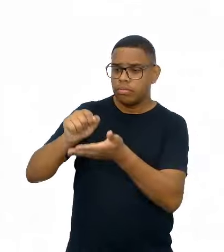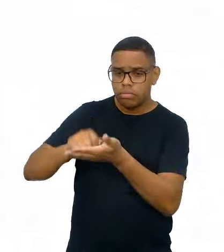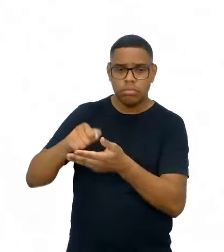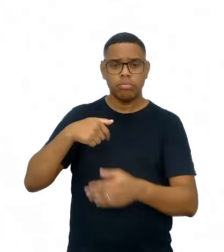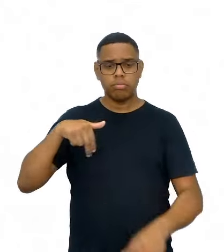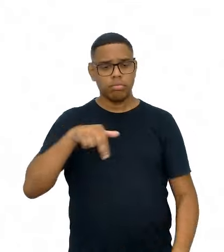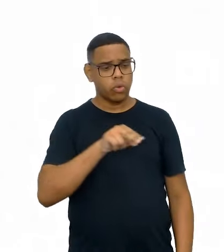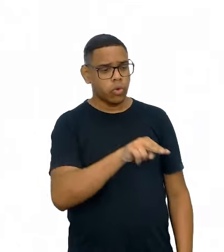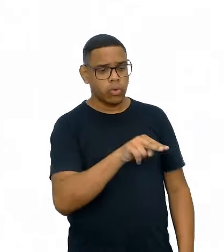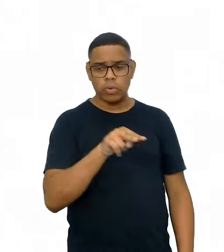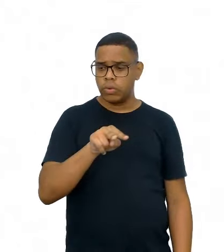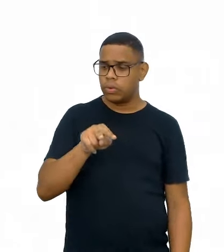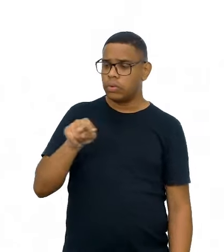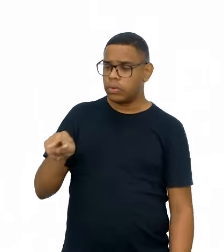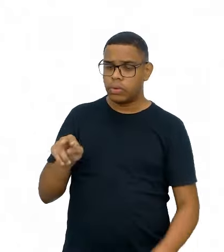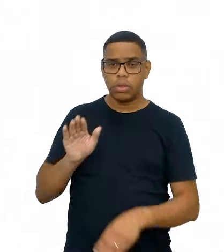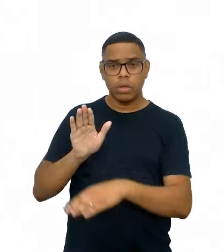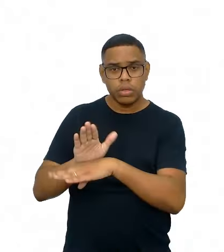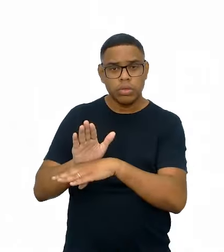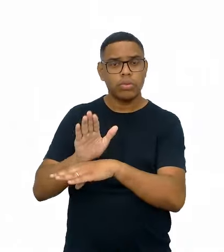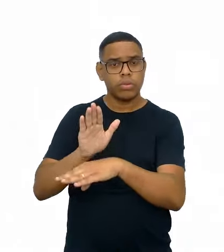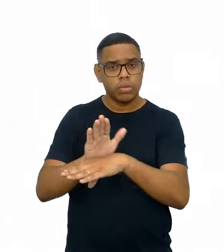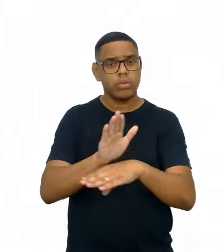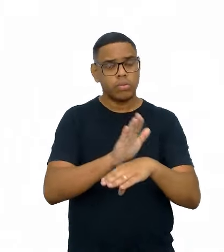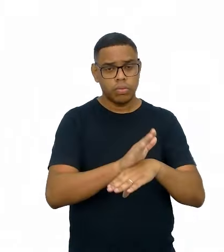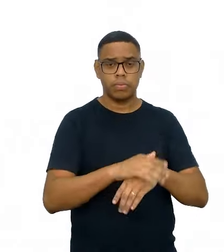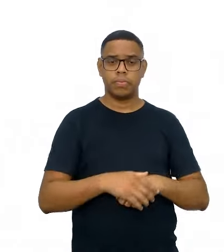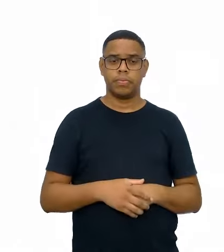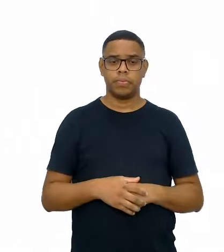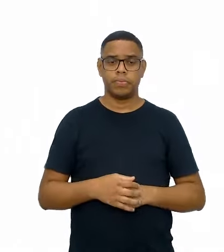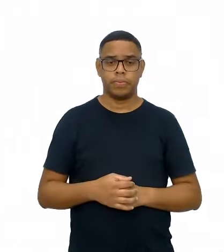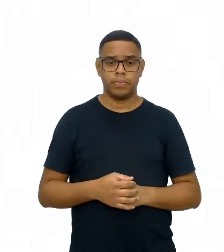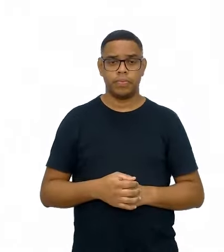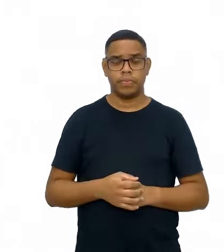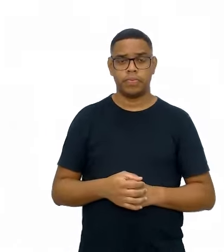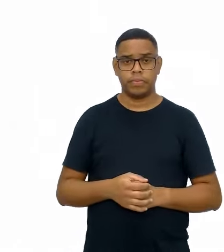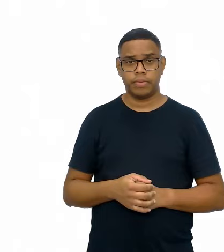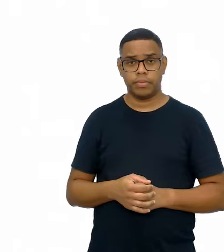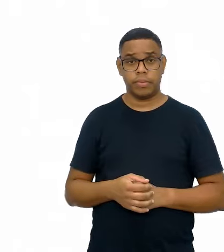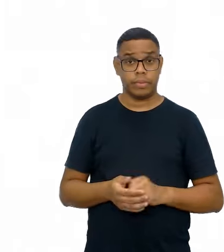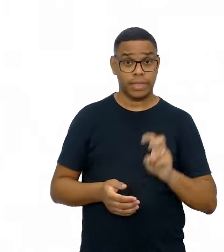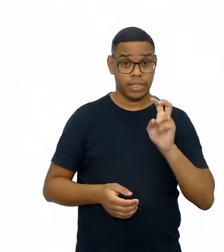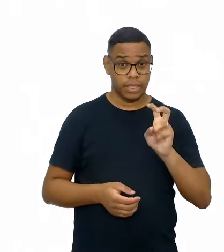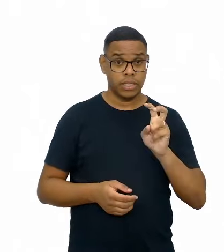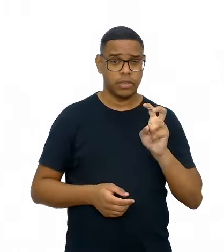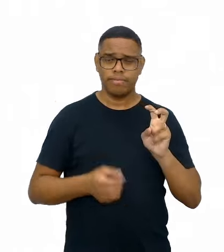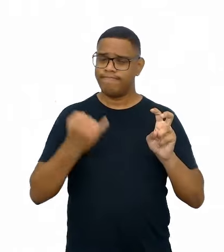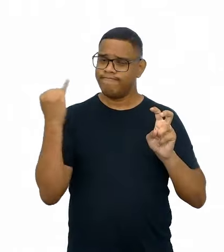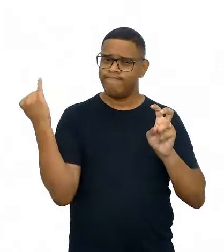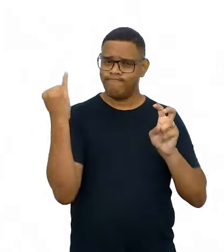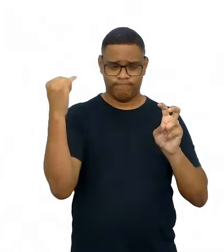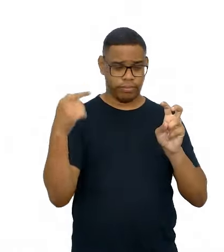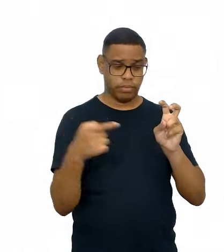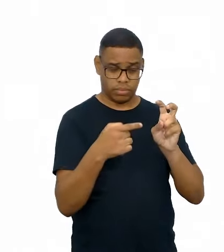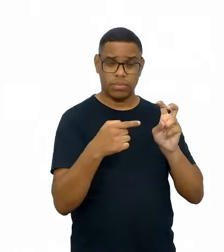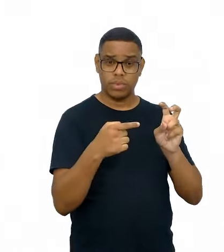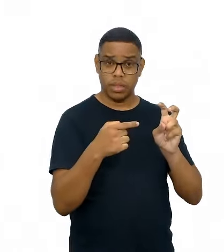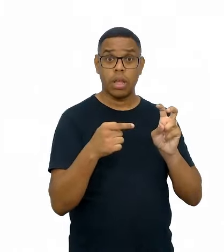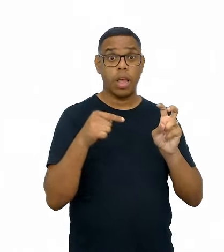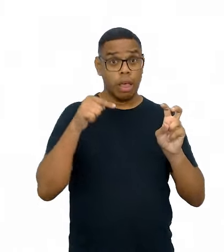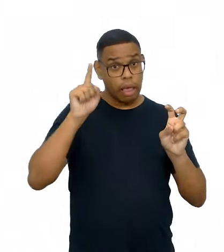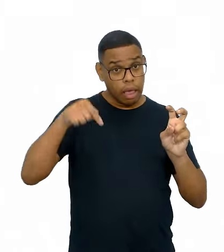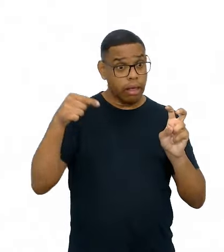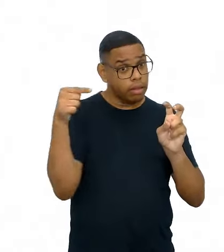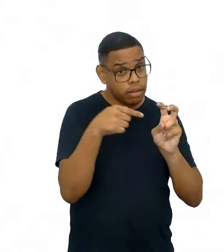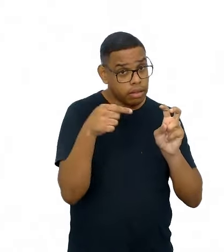é fundamental. É nesse momento que os estudantes tentarão textualizar o resumo de cada parágrafo.